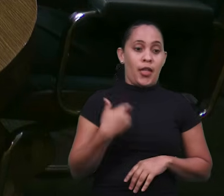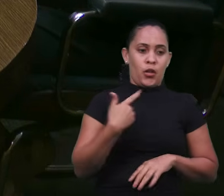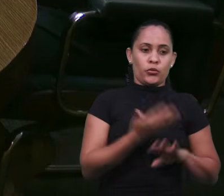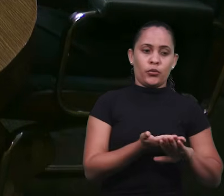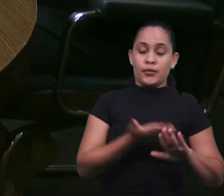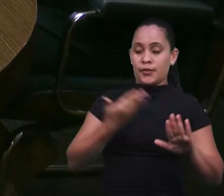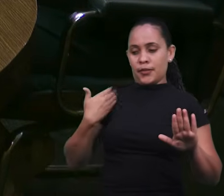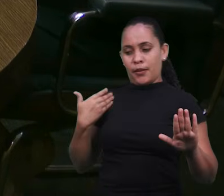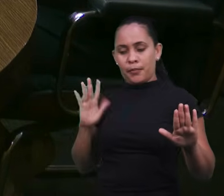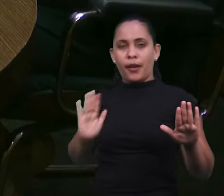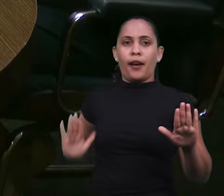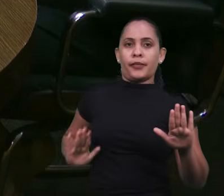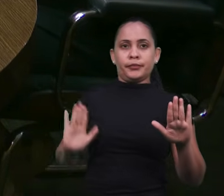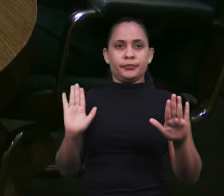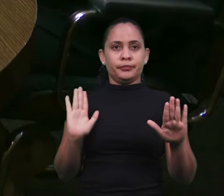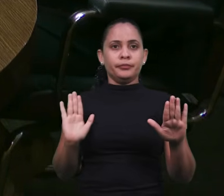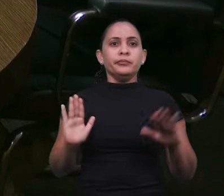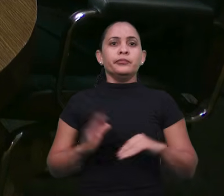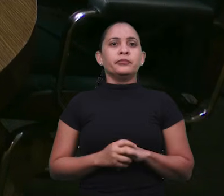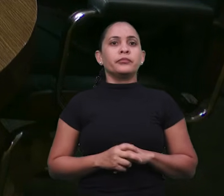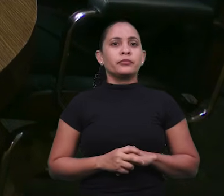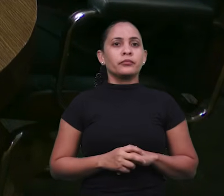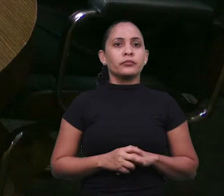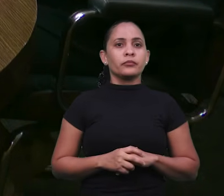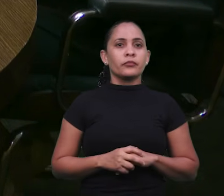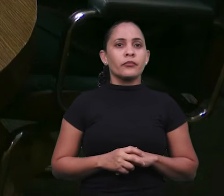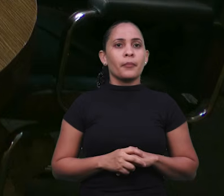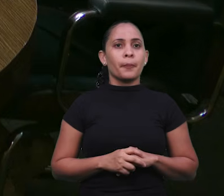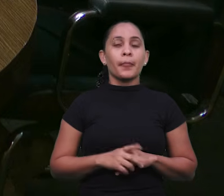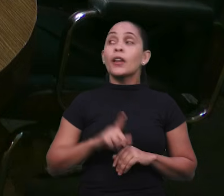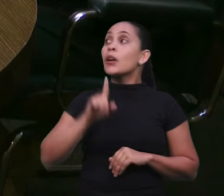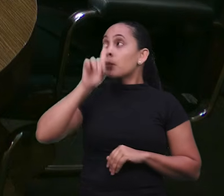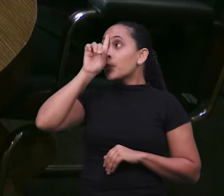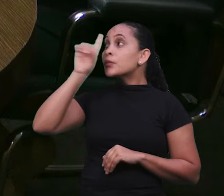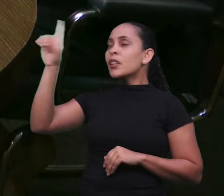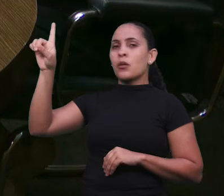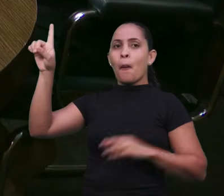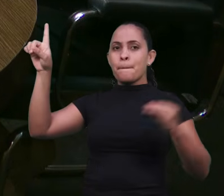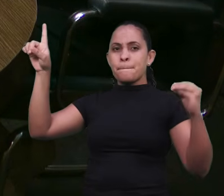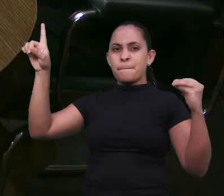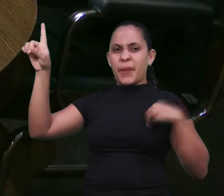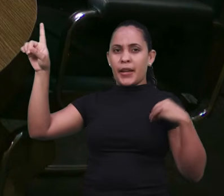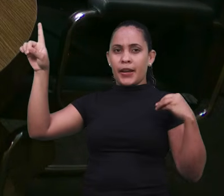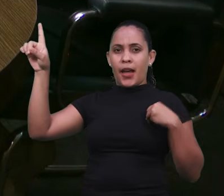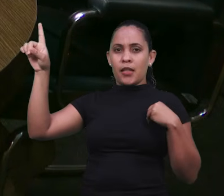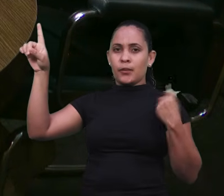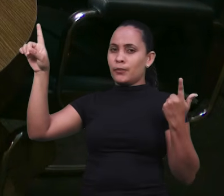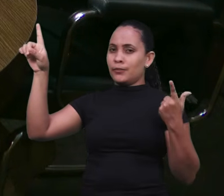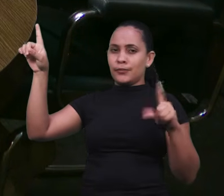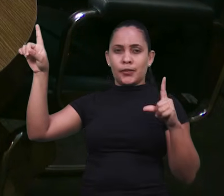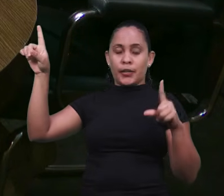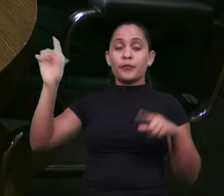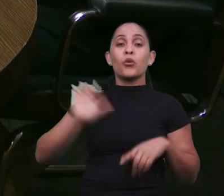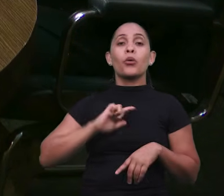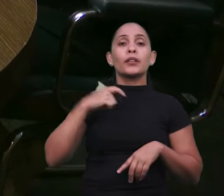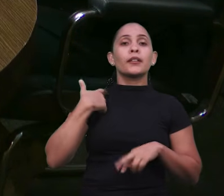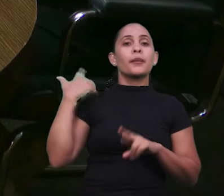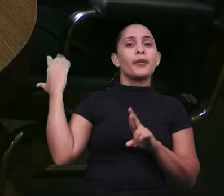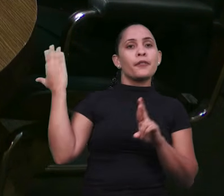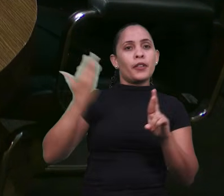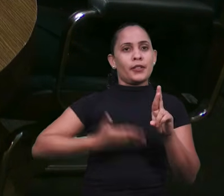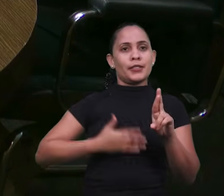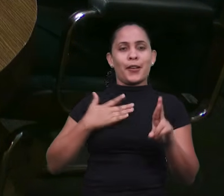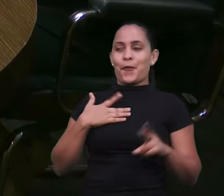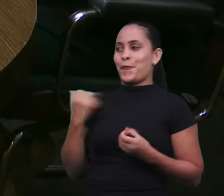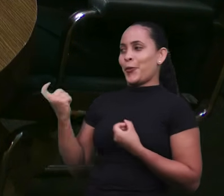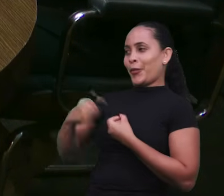aqui, tá? É Exatamente. porque o Senhor, ele não teve pecado, né? Exatamente. E aí tem uma outra referência que foi citada, e agora a